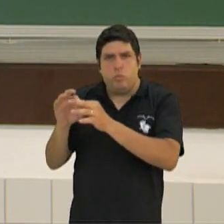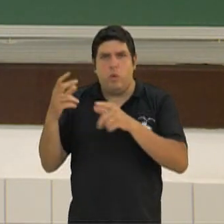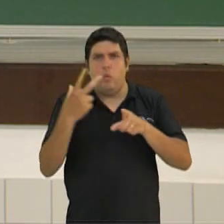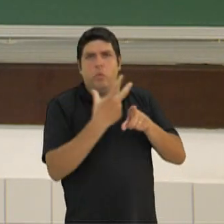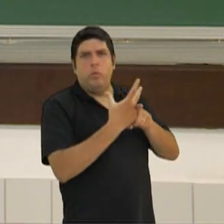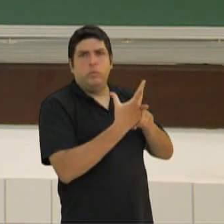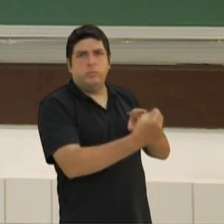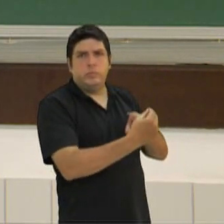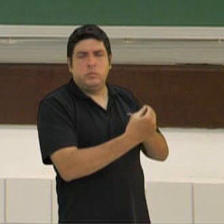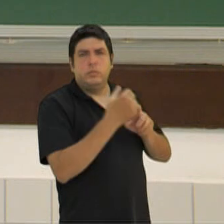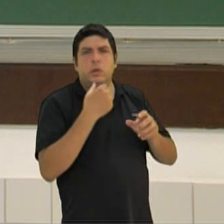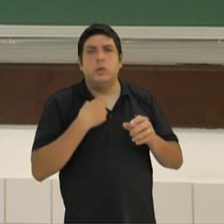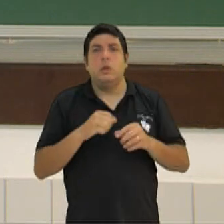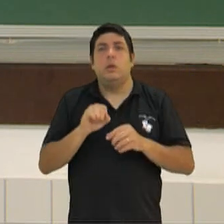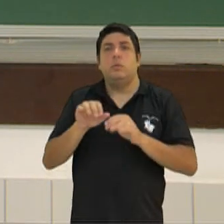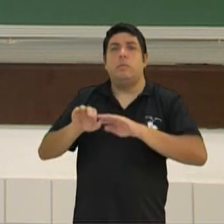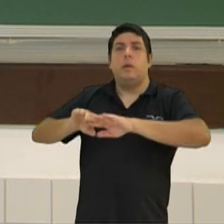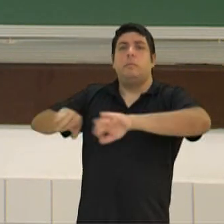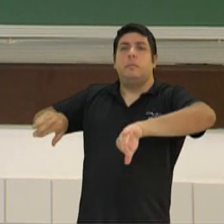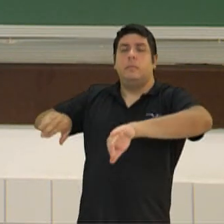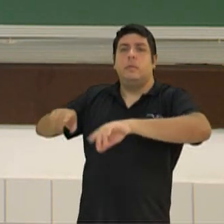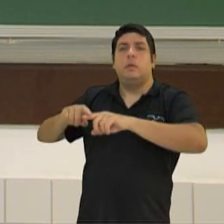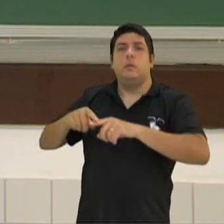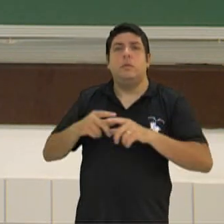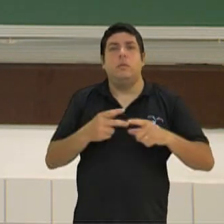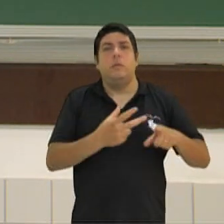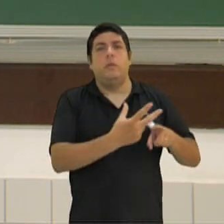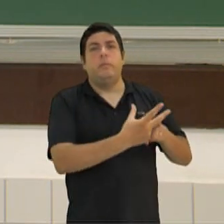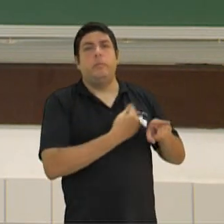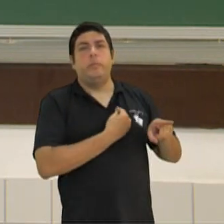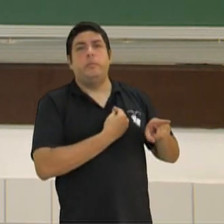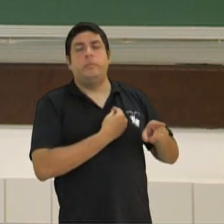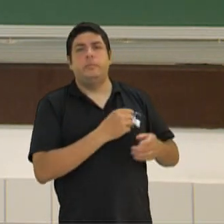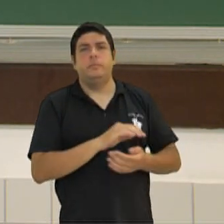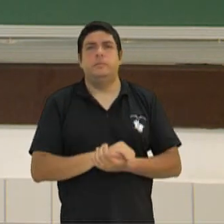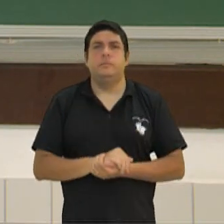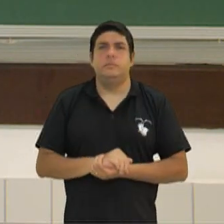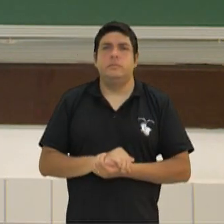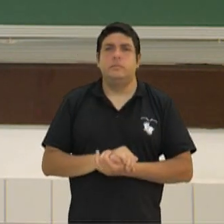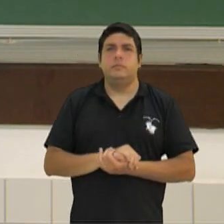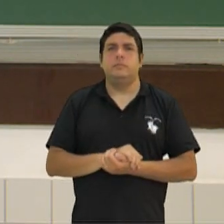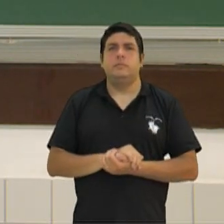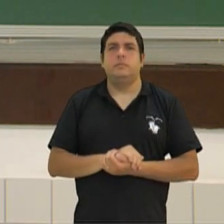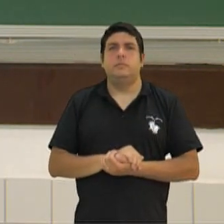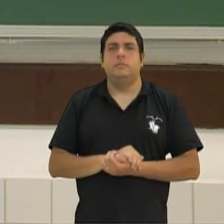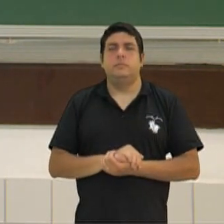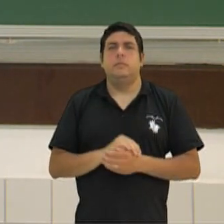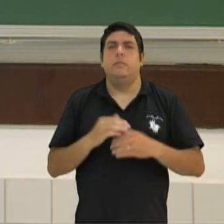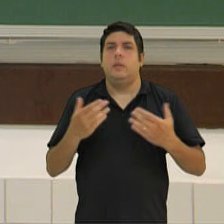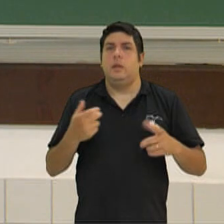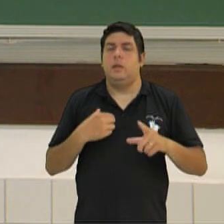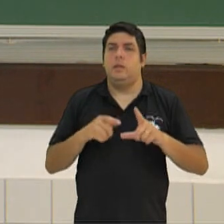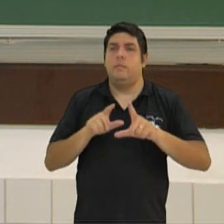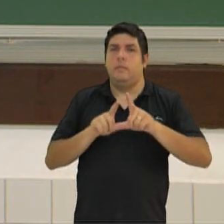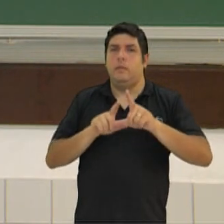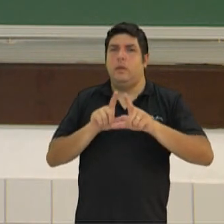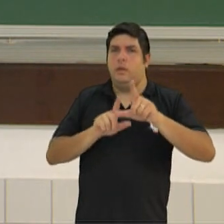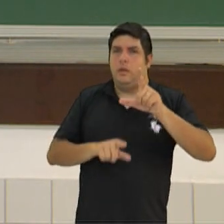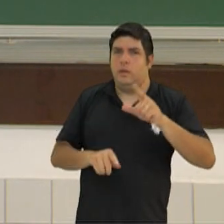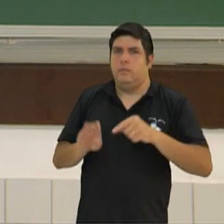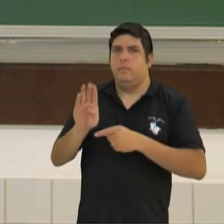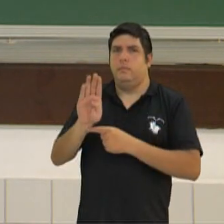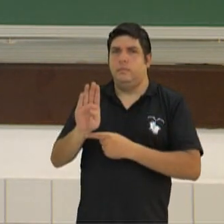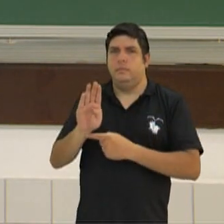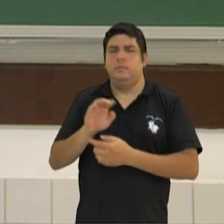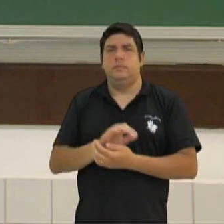Juntos, eles se defendiam do leão. Separados, não teve o que fazer. Beleza? Então, a alternativa certa é a letra